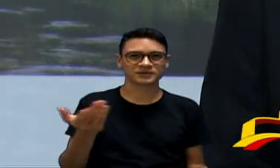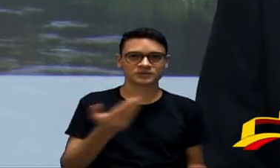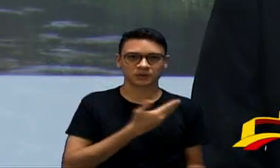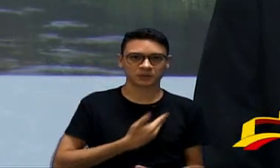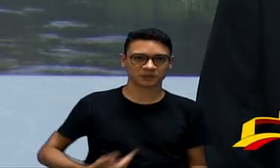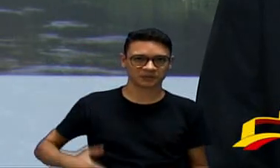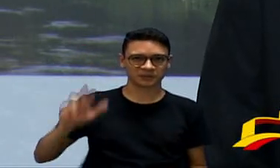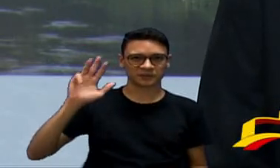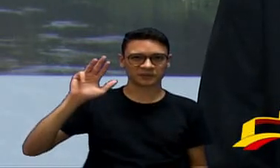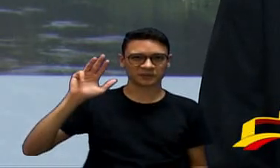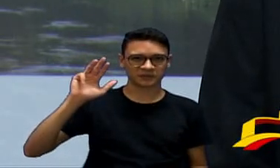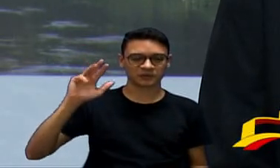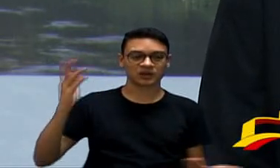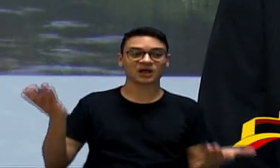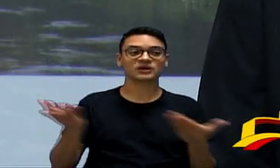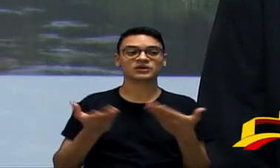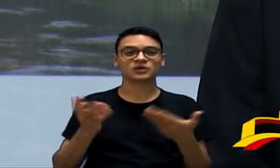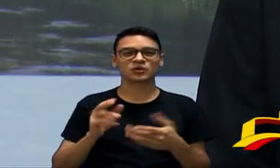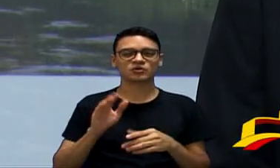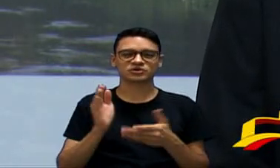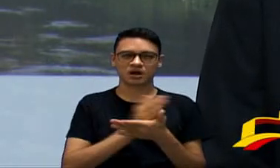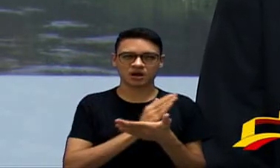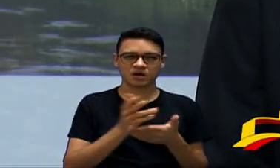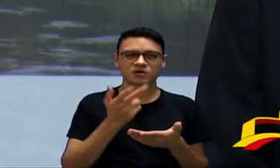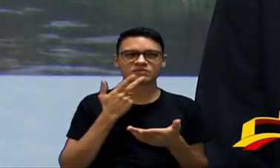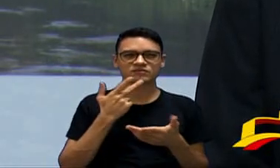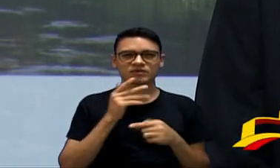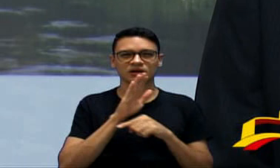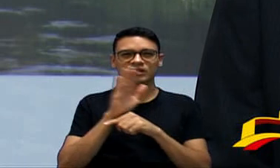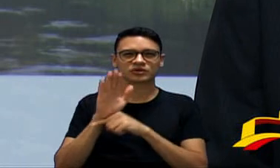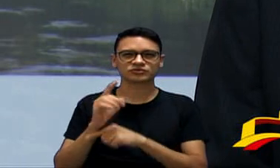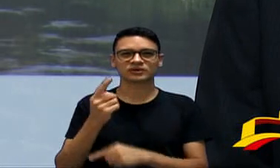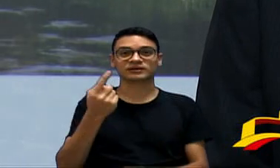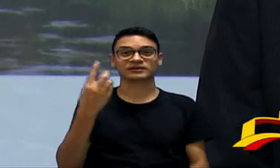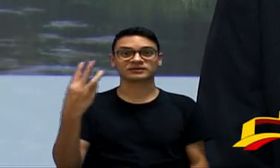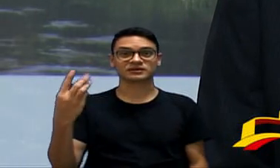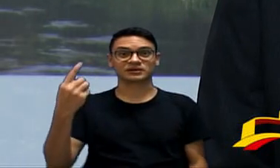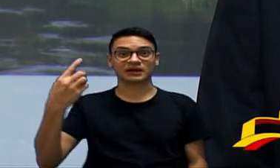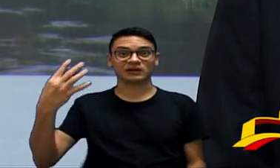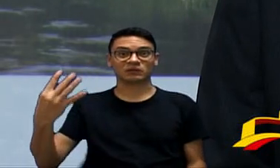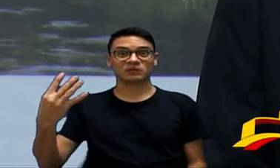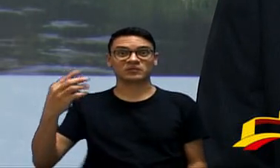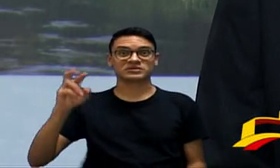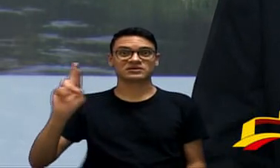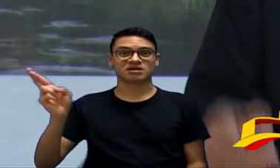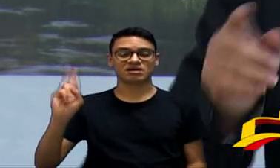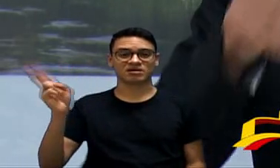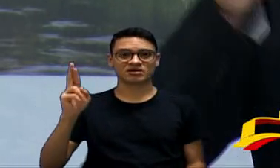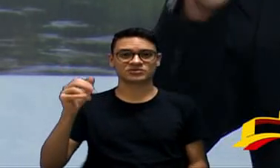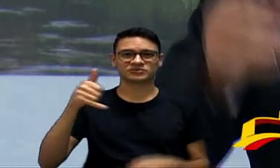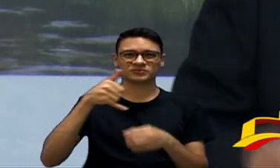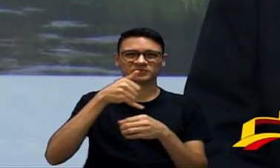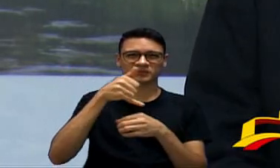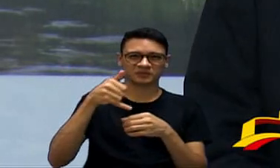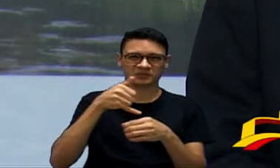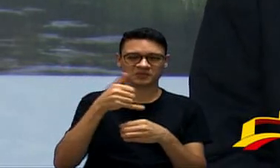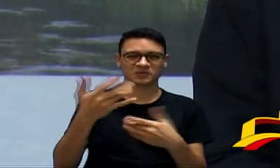vossas excelências, alguns, defendem hoje. 12, 13, 14 reais o litro de óleo. Quando pega